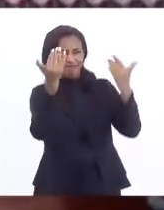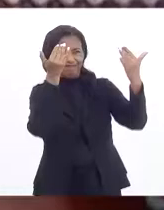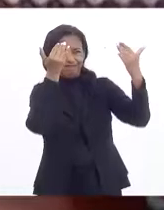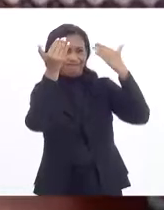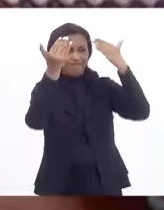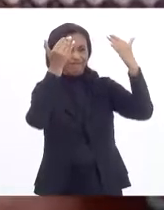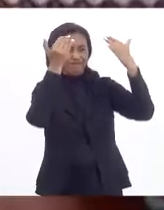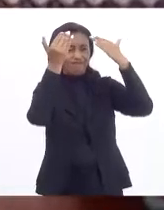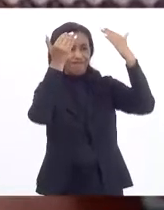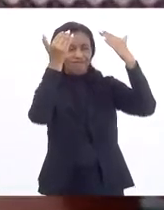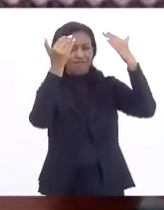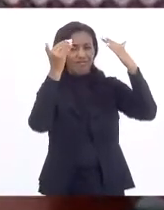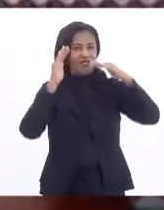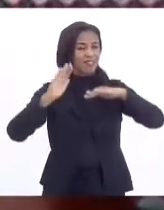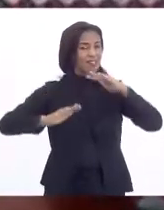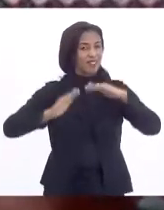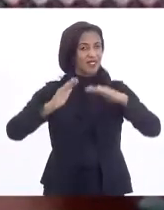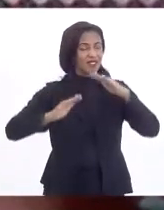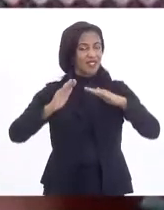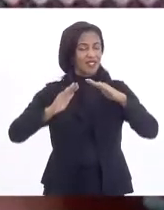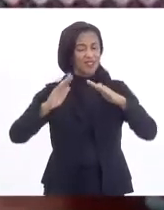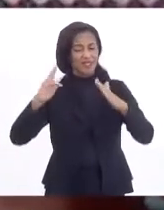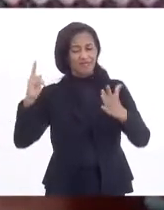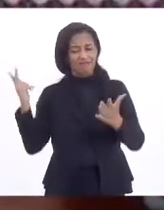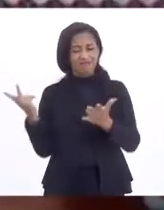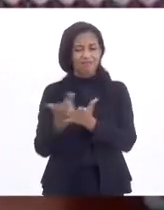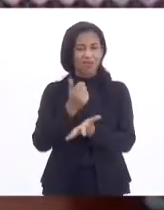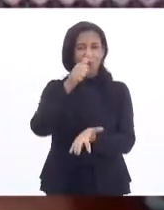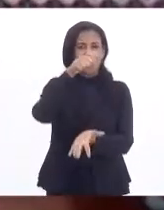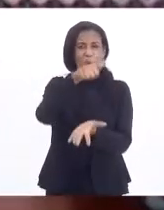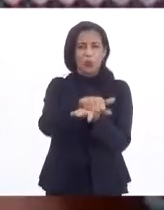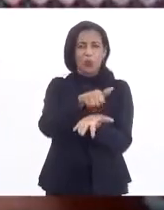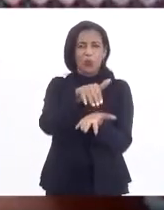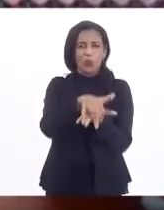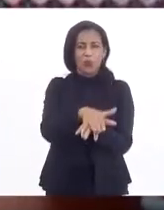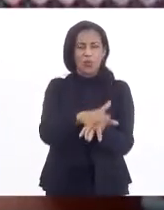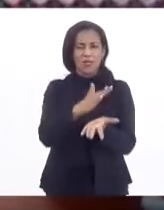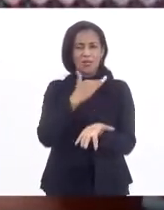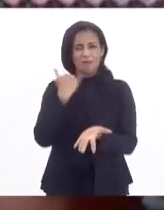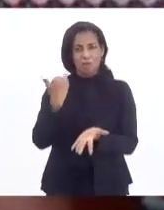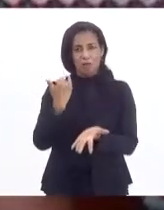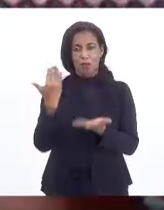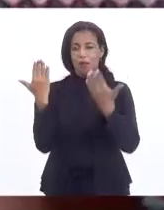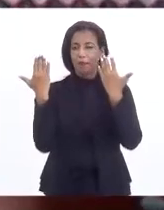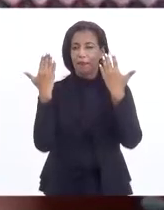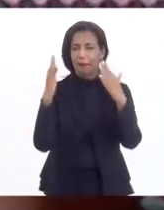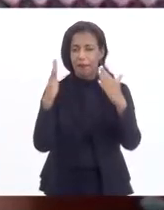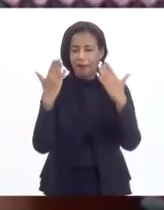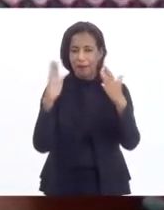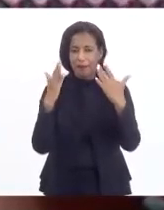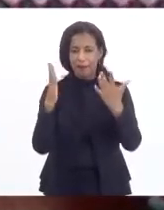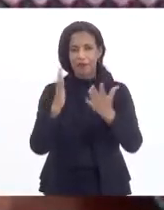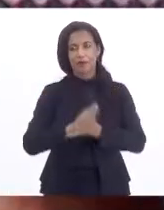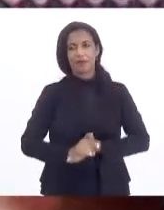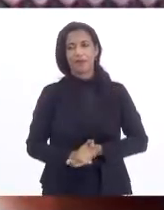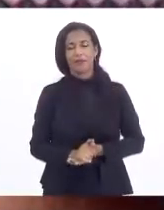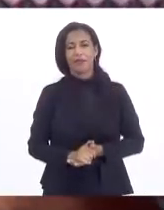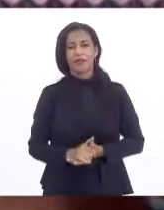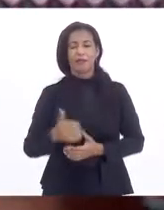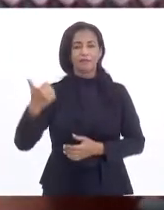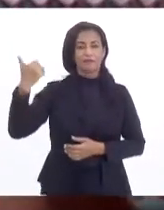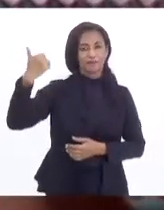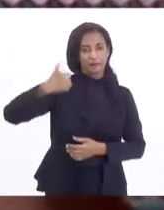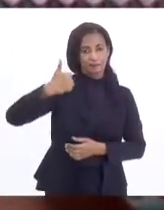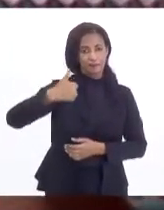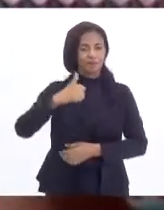na maioria dos casos, acaba descambando para o feminicídio. Então, parabenizar e celebrar, primeiramente,